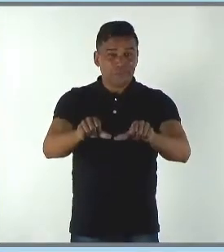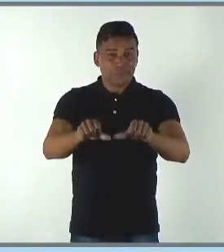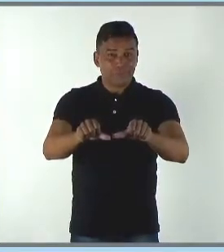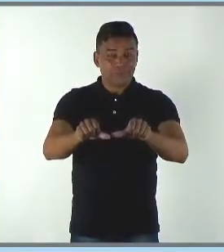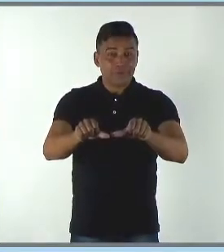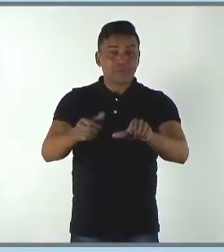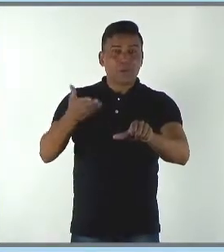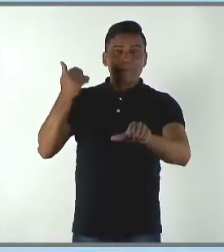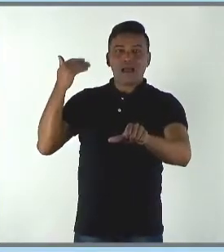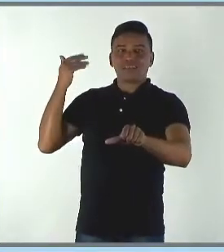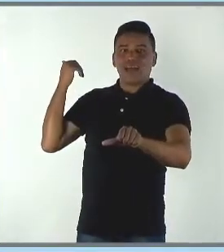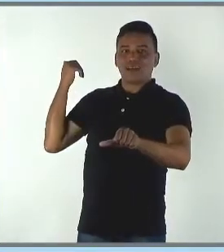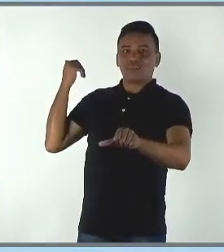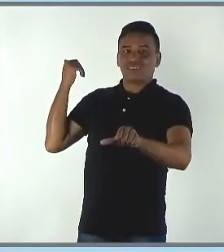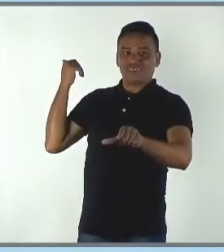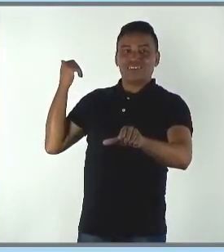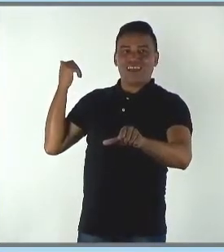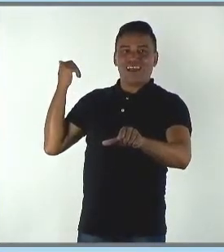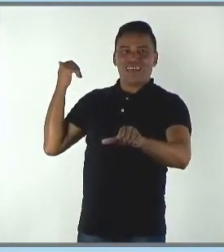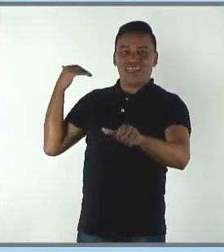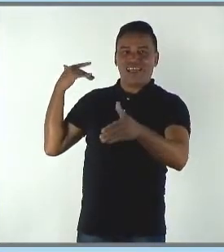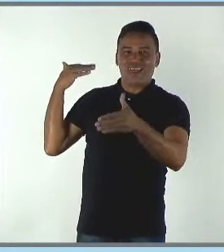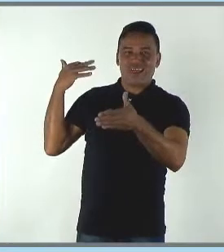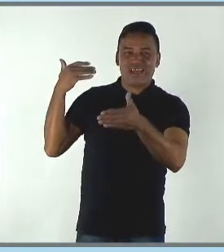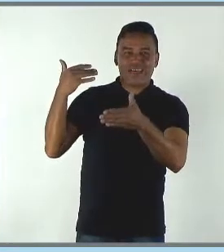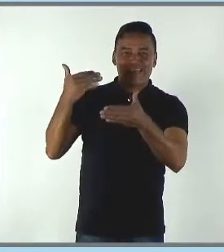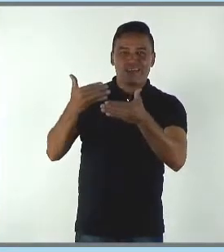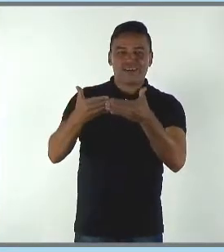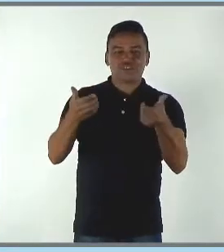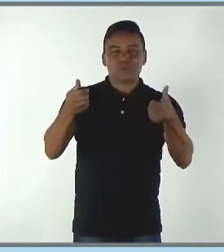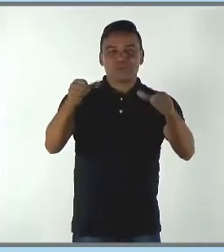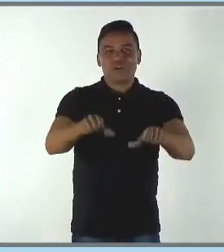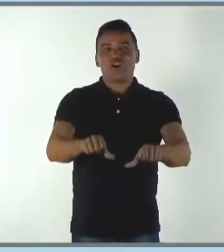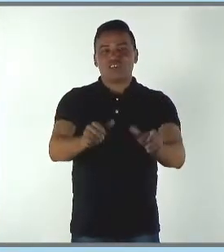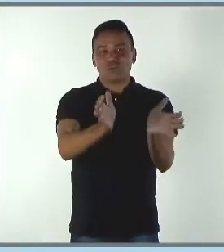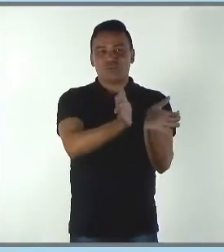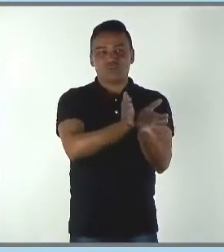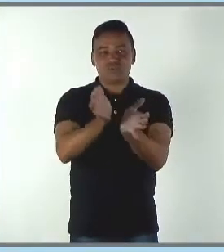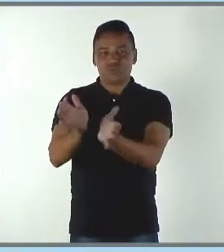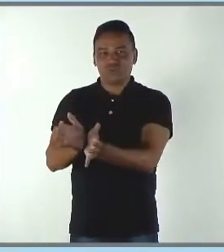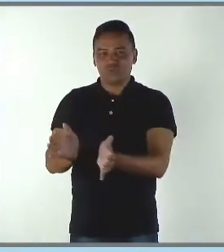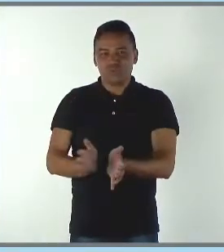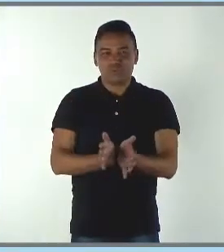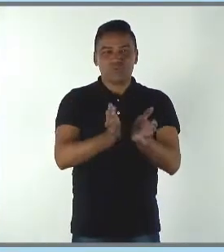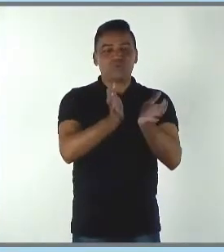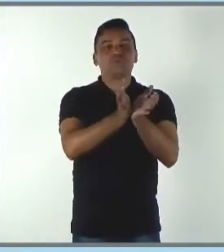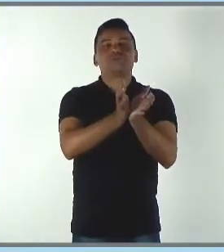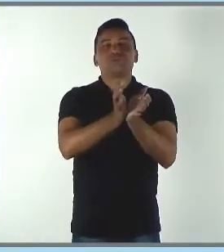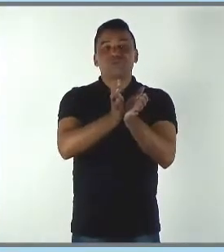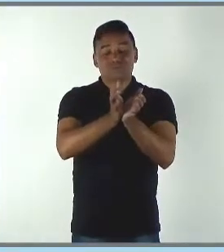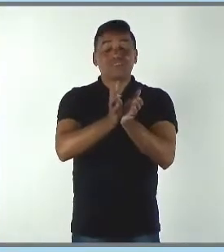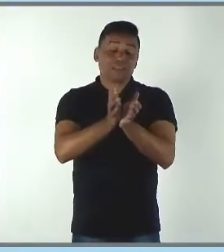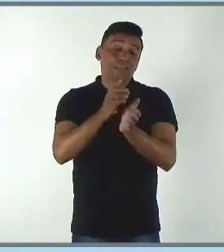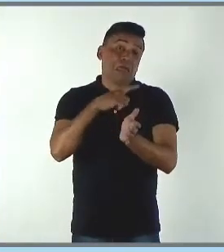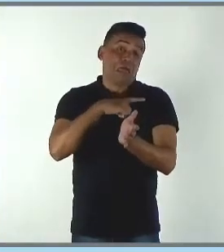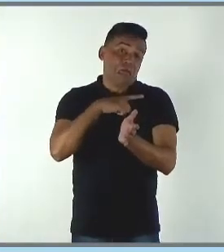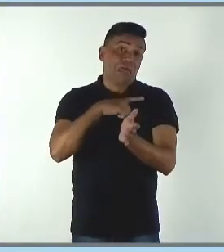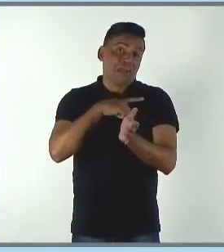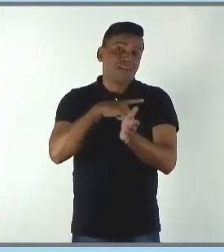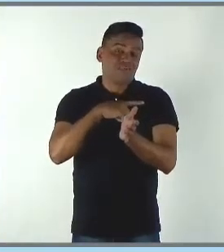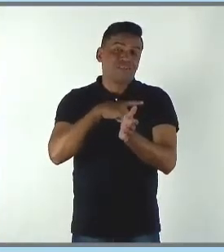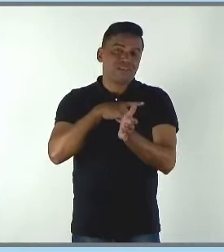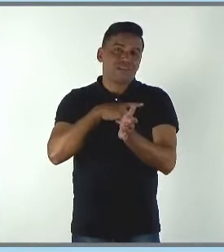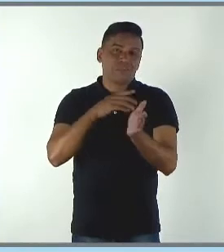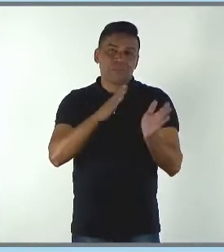tivemos um intervalo, né, de suspiro, em que as condições desses grupos sociais teve um alento razoável, mas